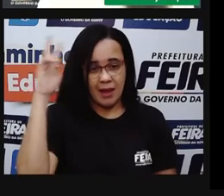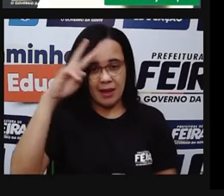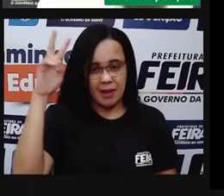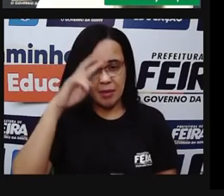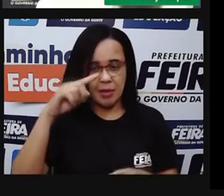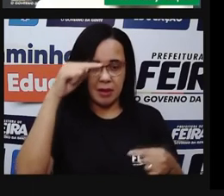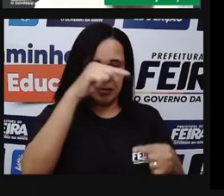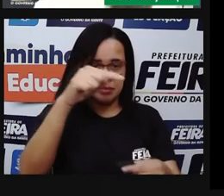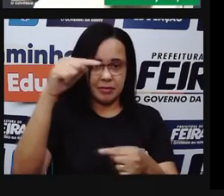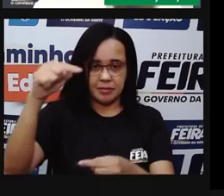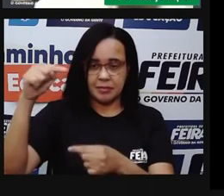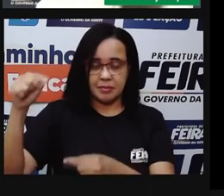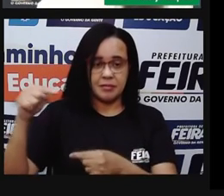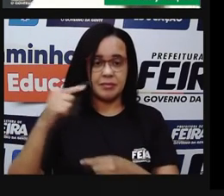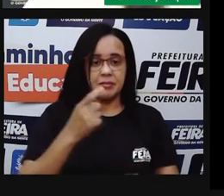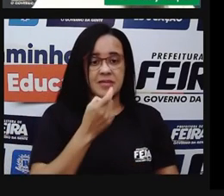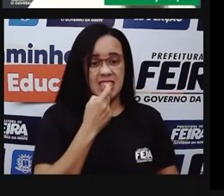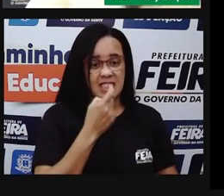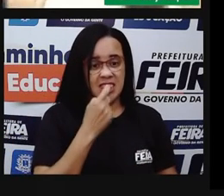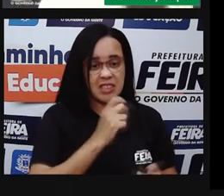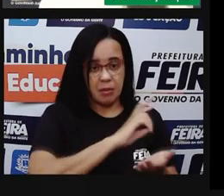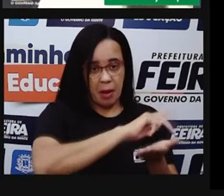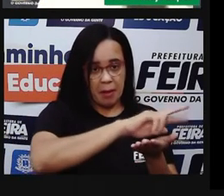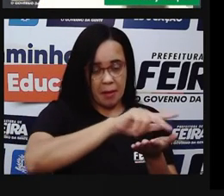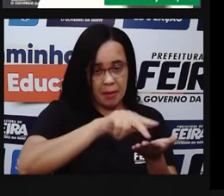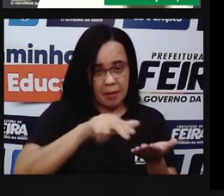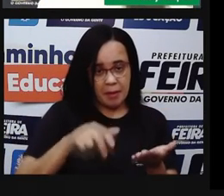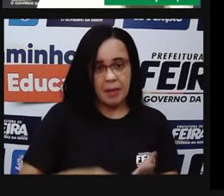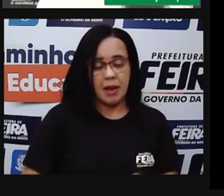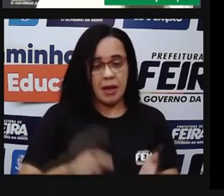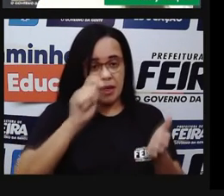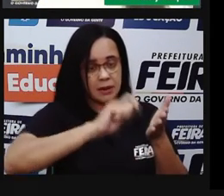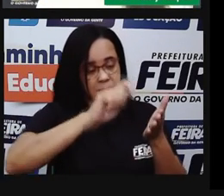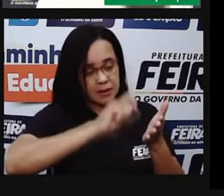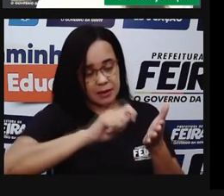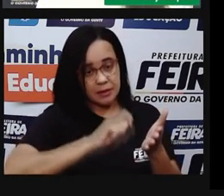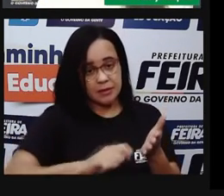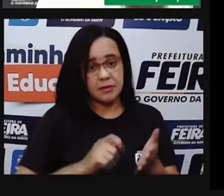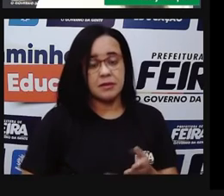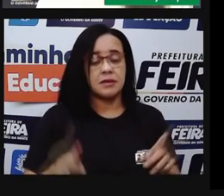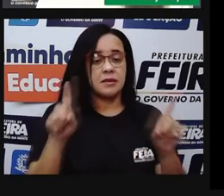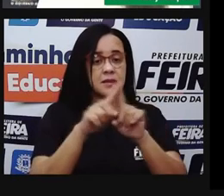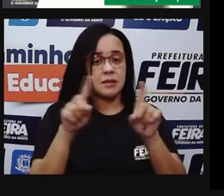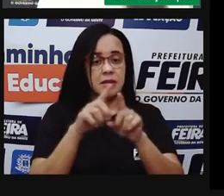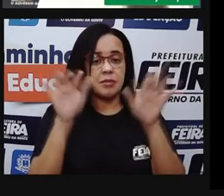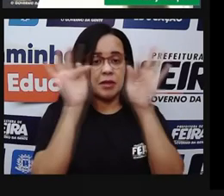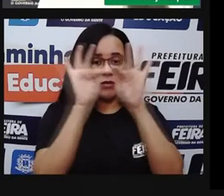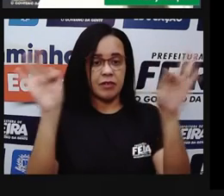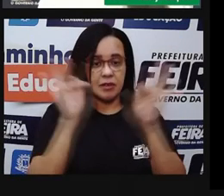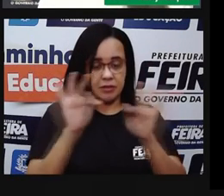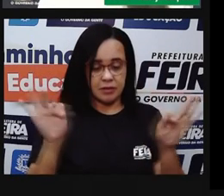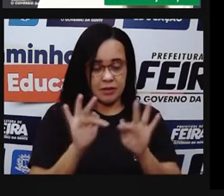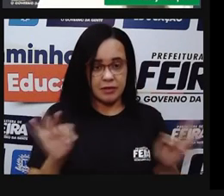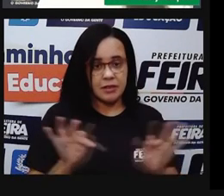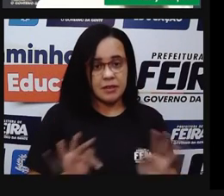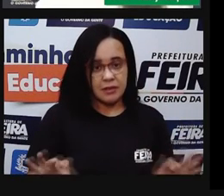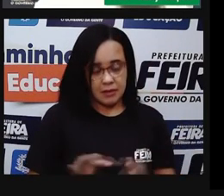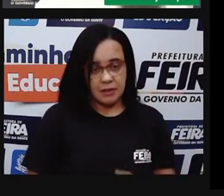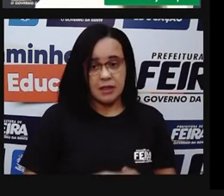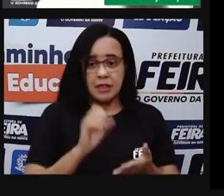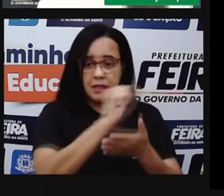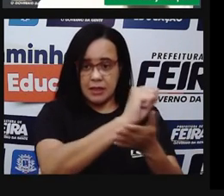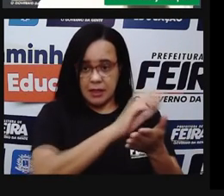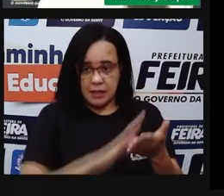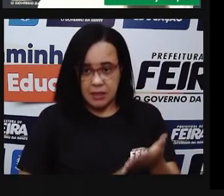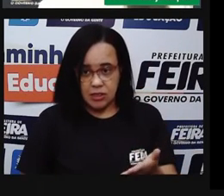para escreverem o nome dos rótulos e para o grupo 3 para formar frases. Aí, nessa atividade, a proposta é o seguinte.